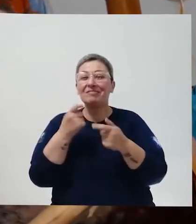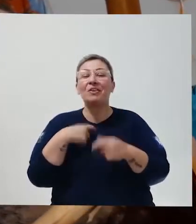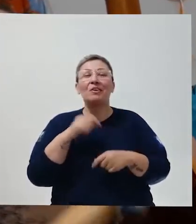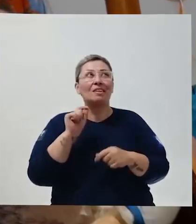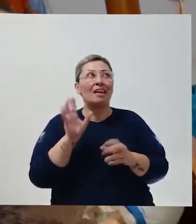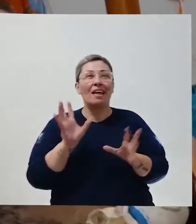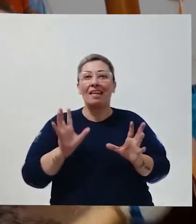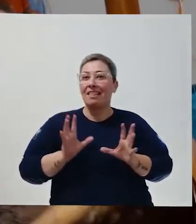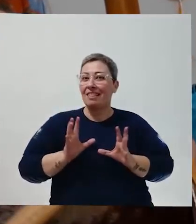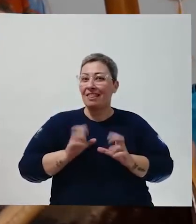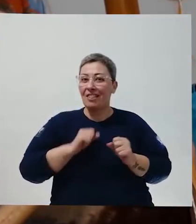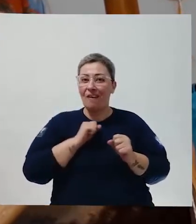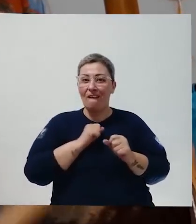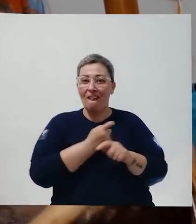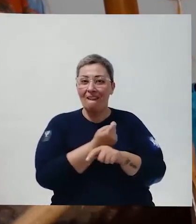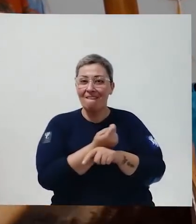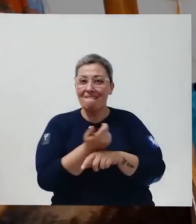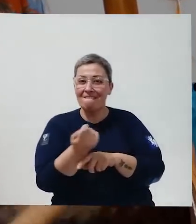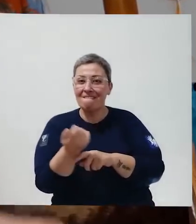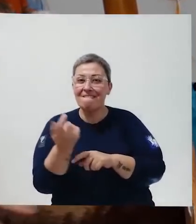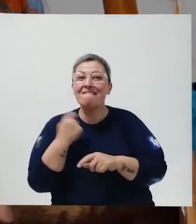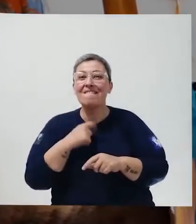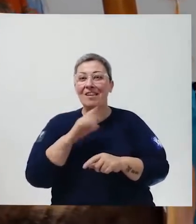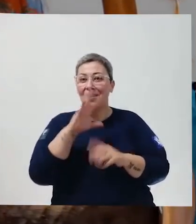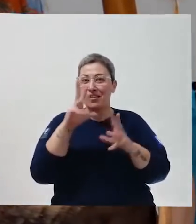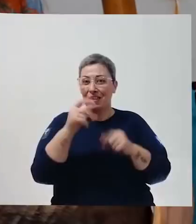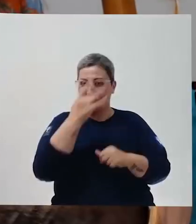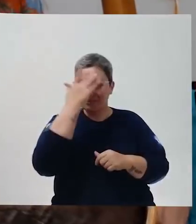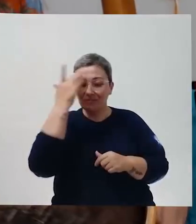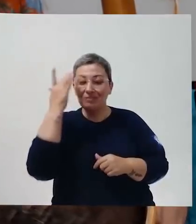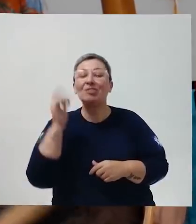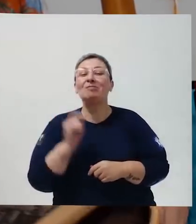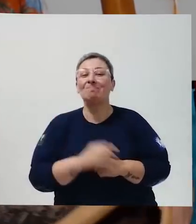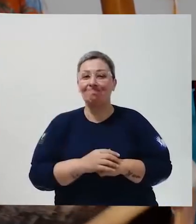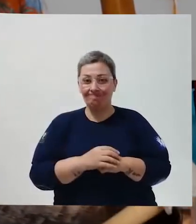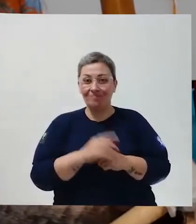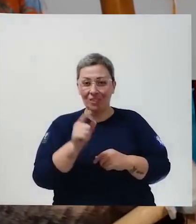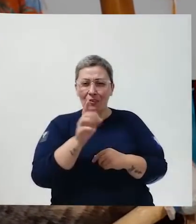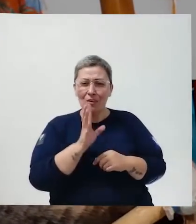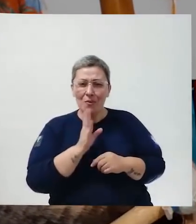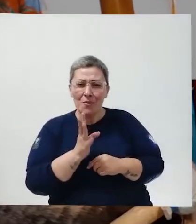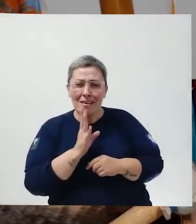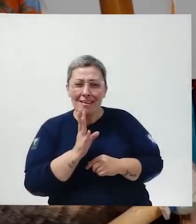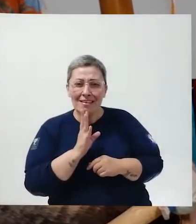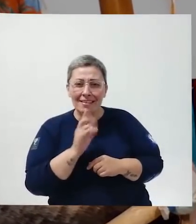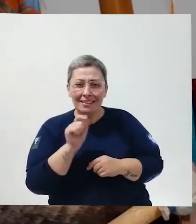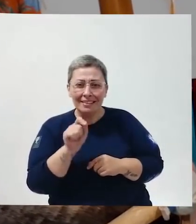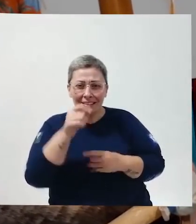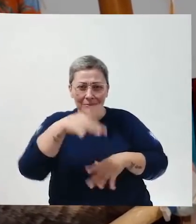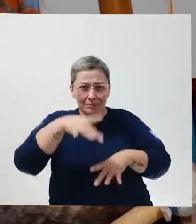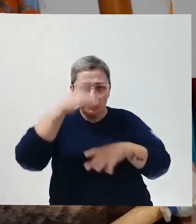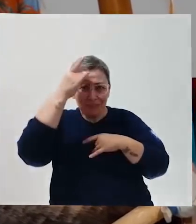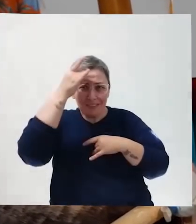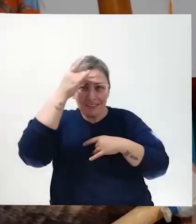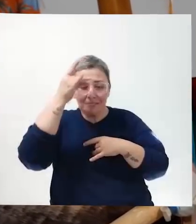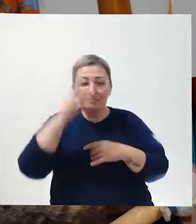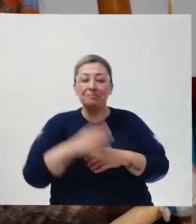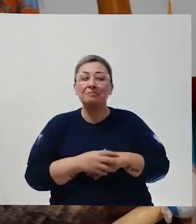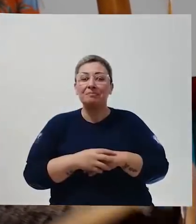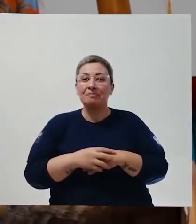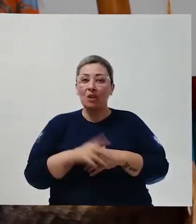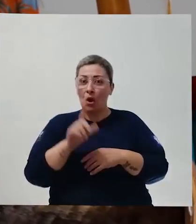que adora pregar peças nas pessoas. Será que vocês conhecem esse